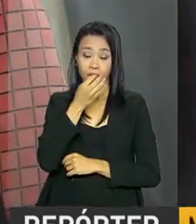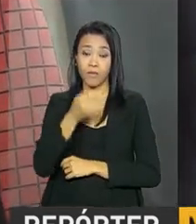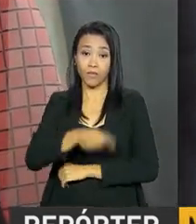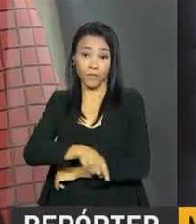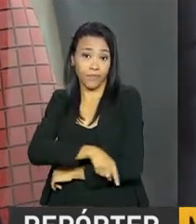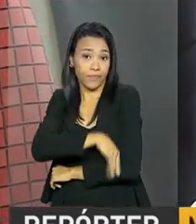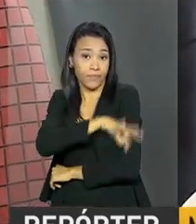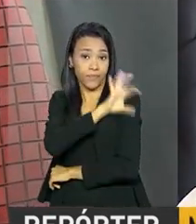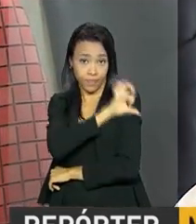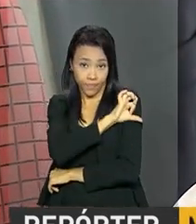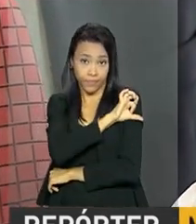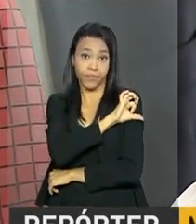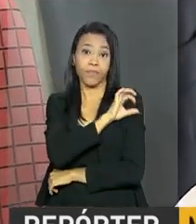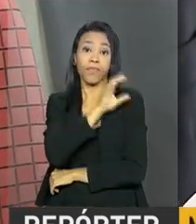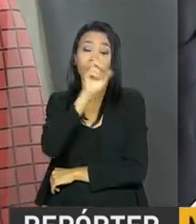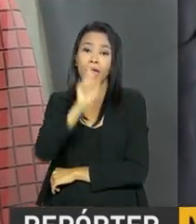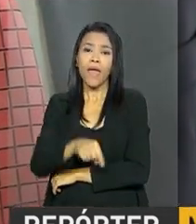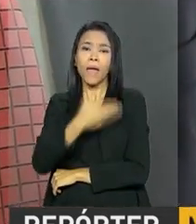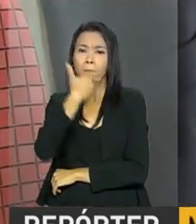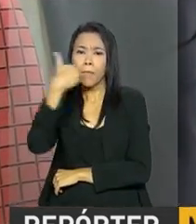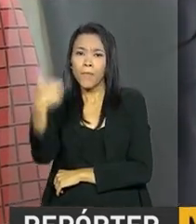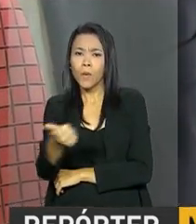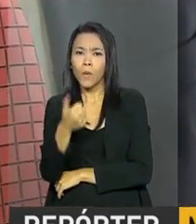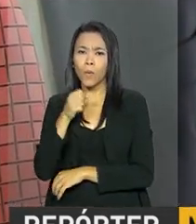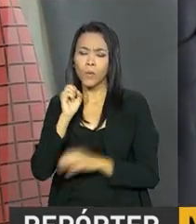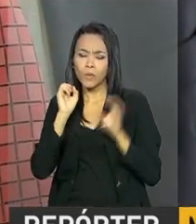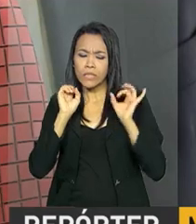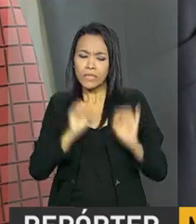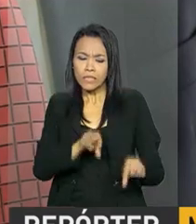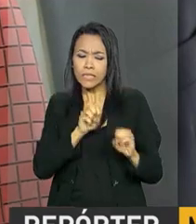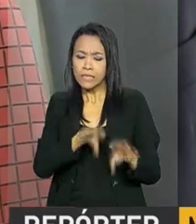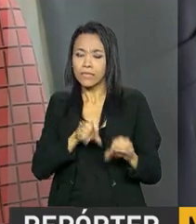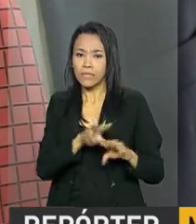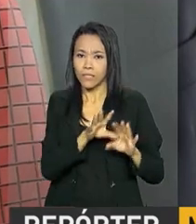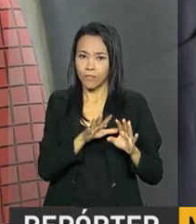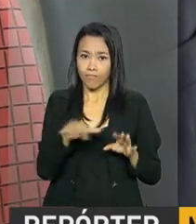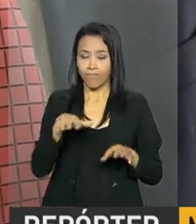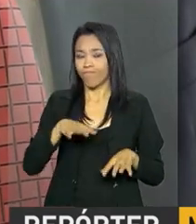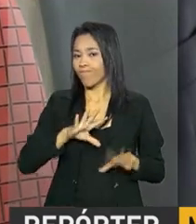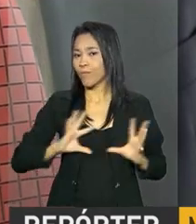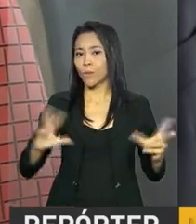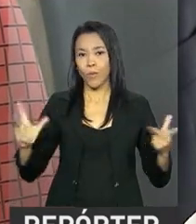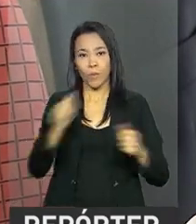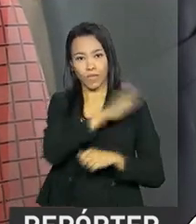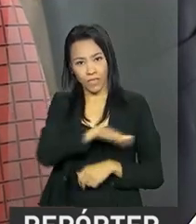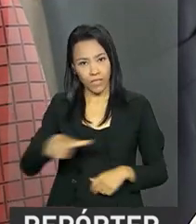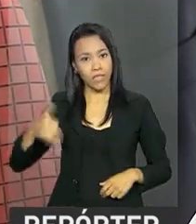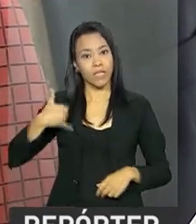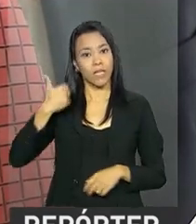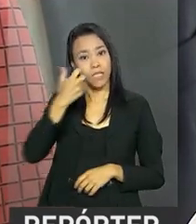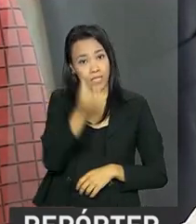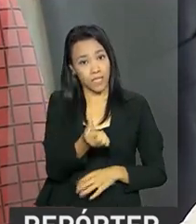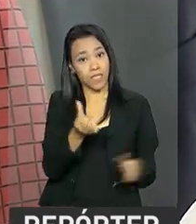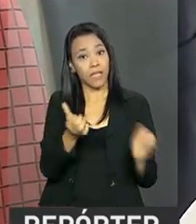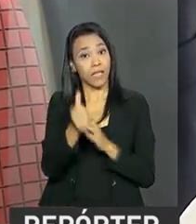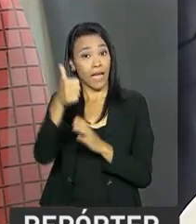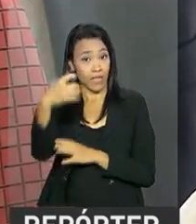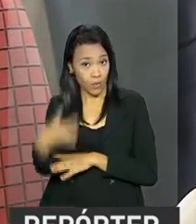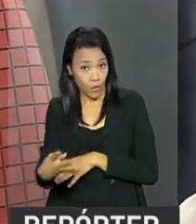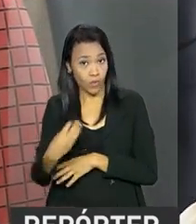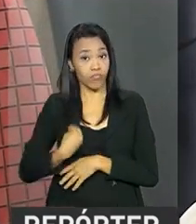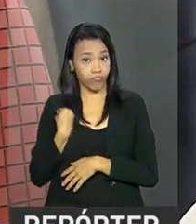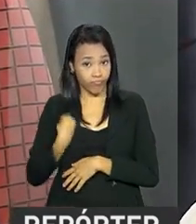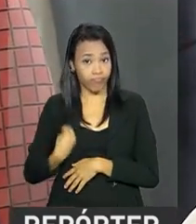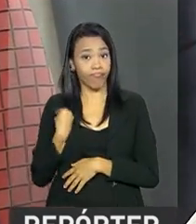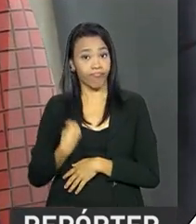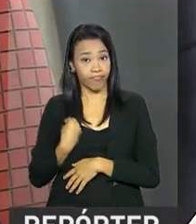principal é a melhoria da qualidade todas as crianças de 6 a 14 anos estão na escola o problema é